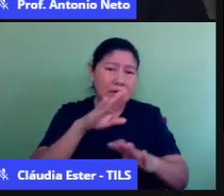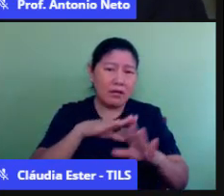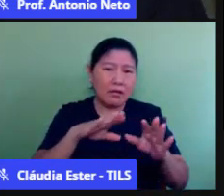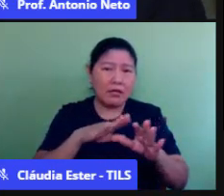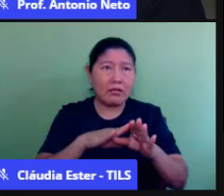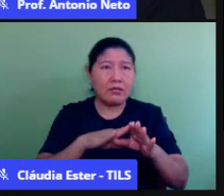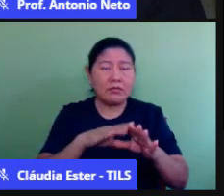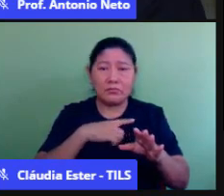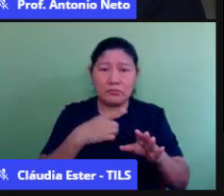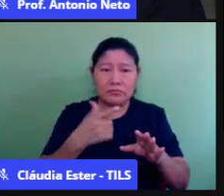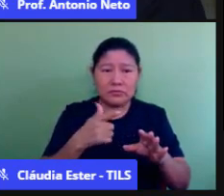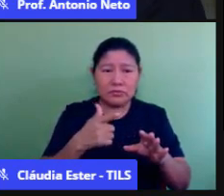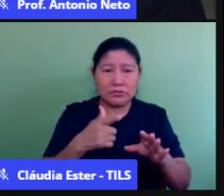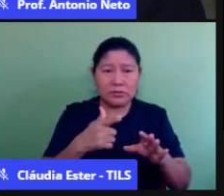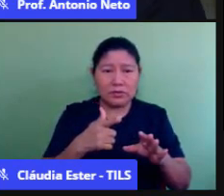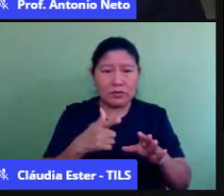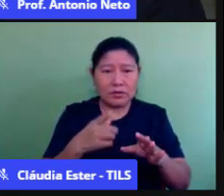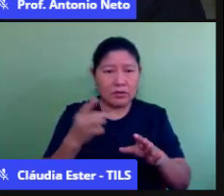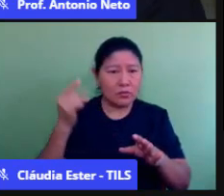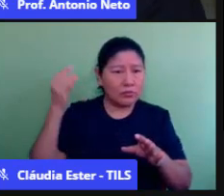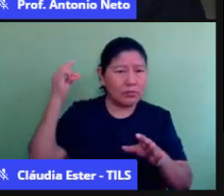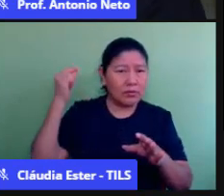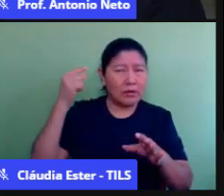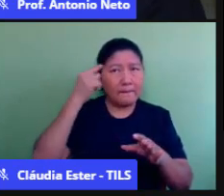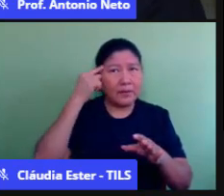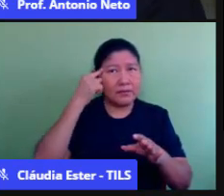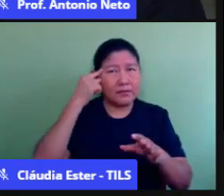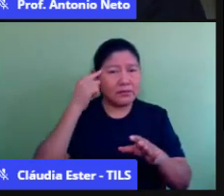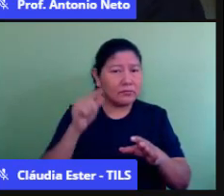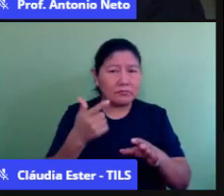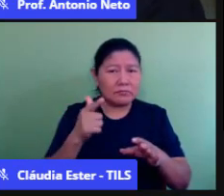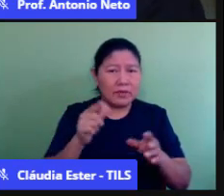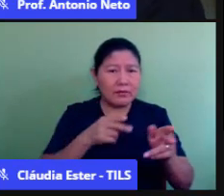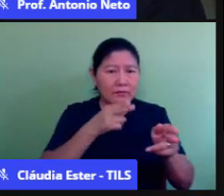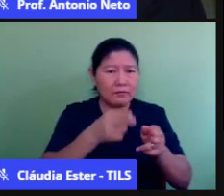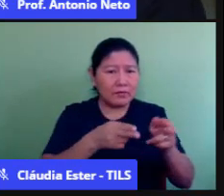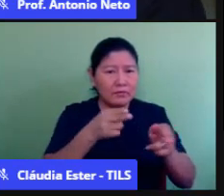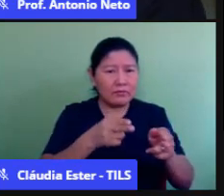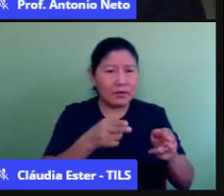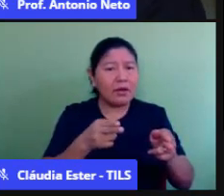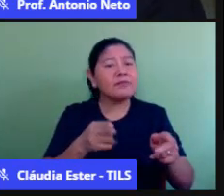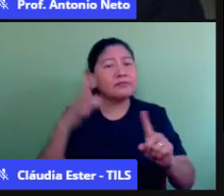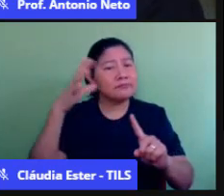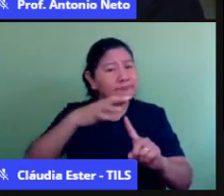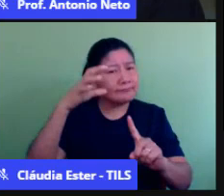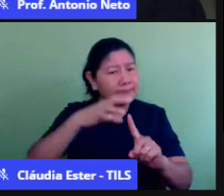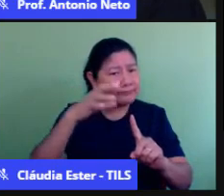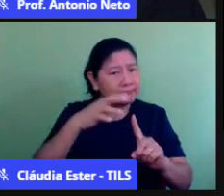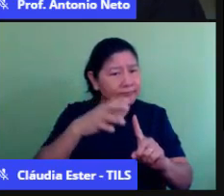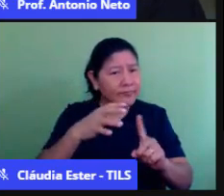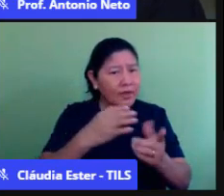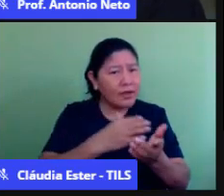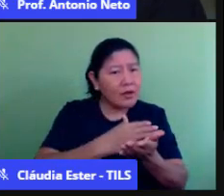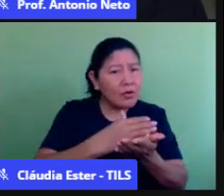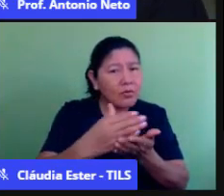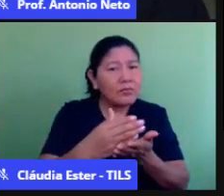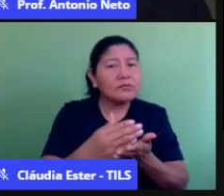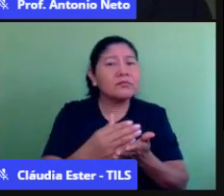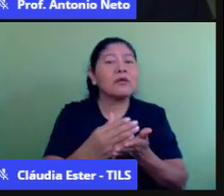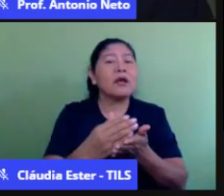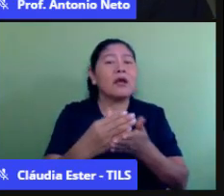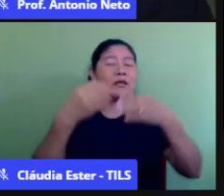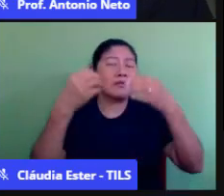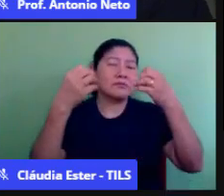Campo Grande, né? E ele falando dessa questão da nossa superfície mais